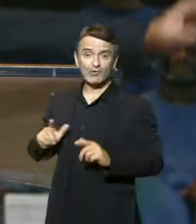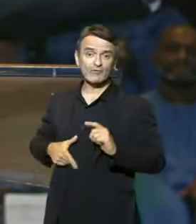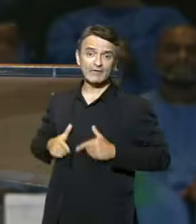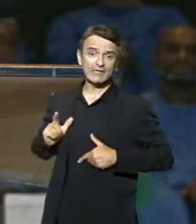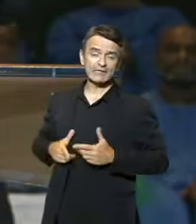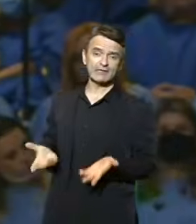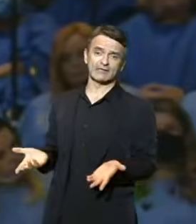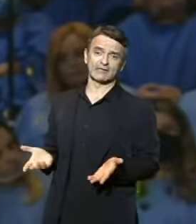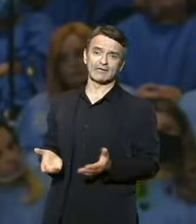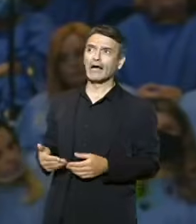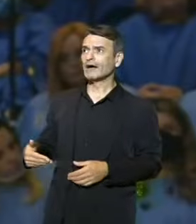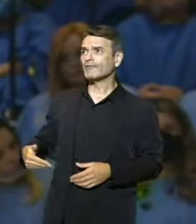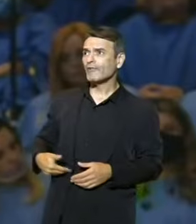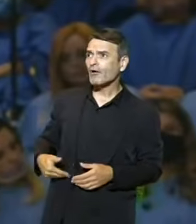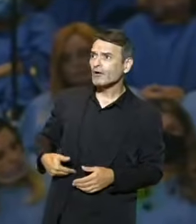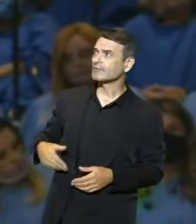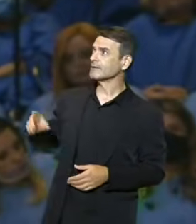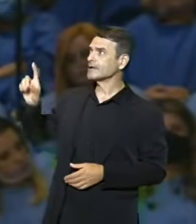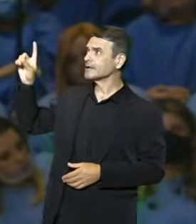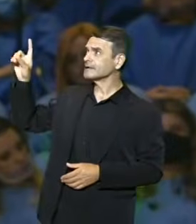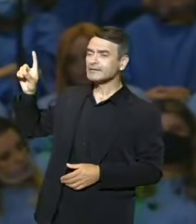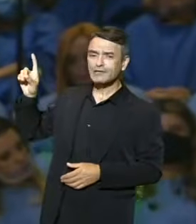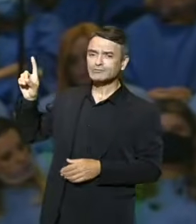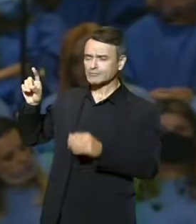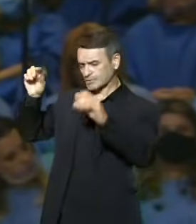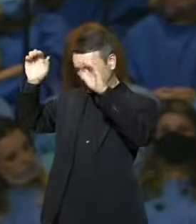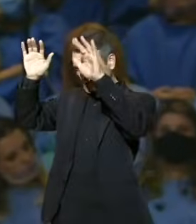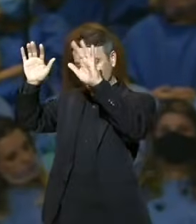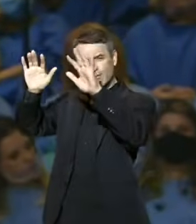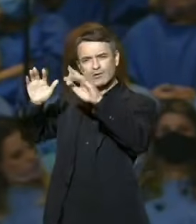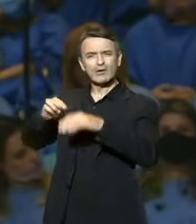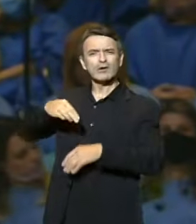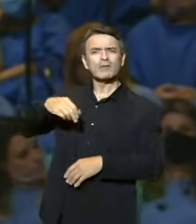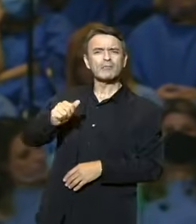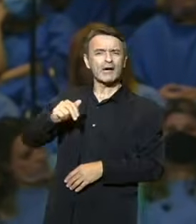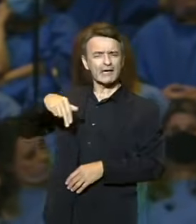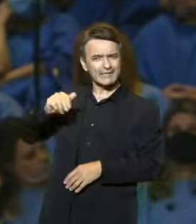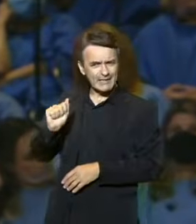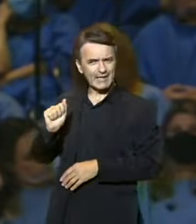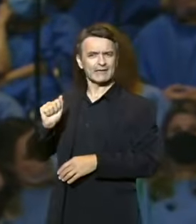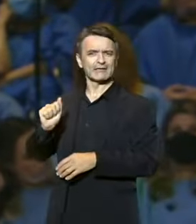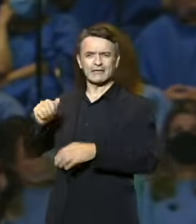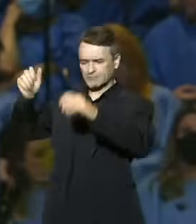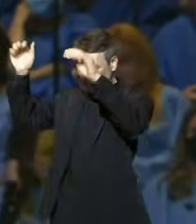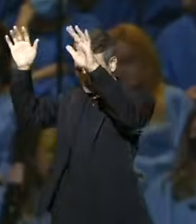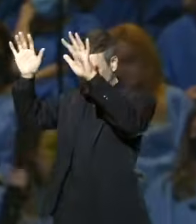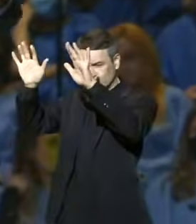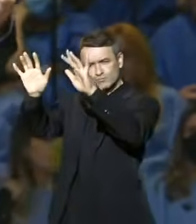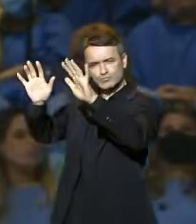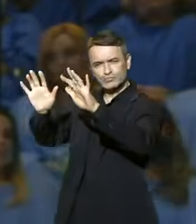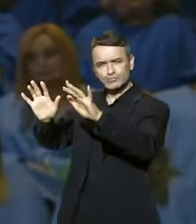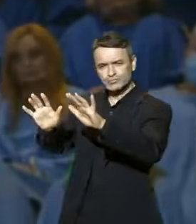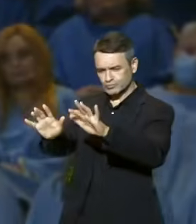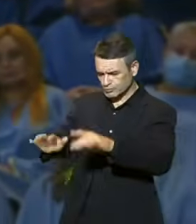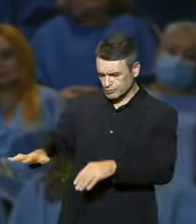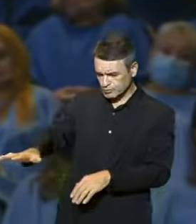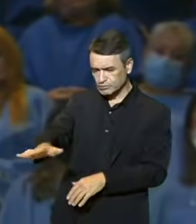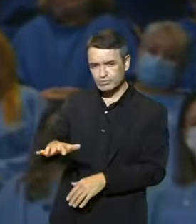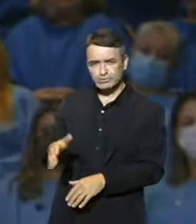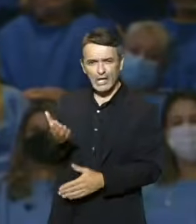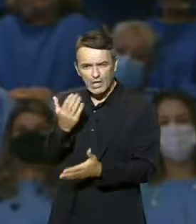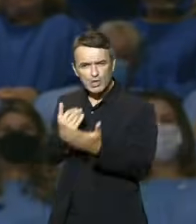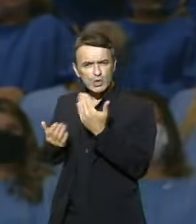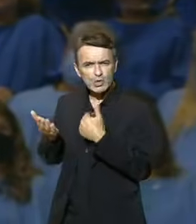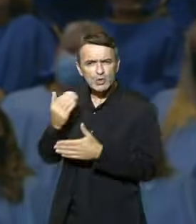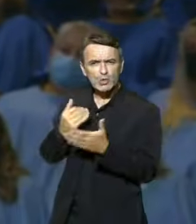fome. Deus começou a dar do maná, pão que caía do céu, semelhante a algumas sementes que tinham o